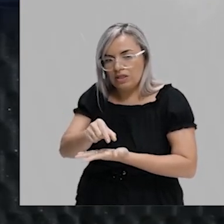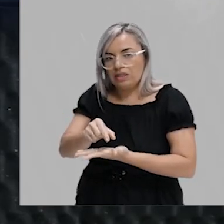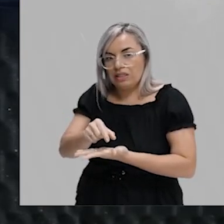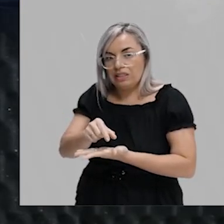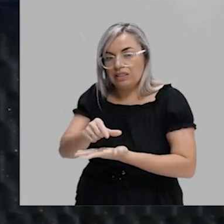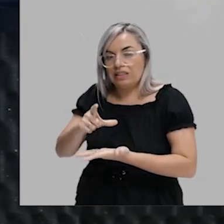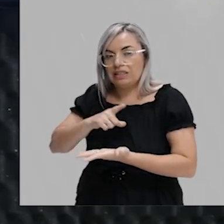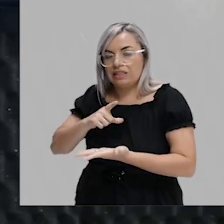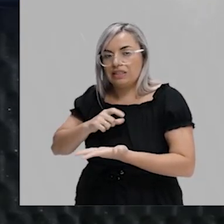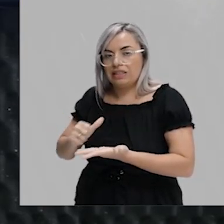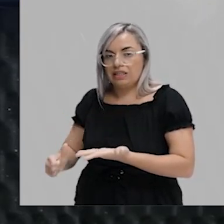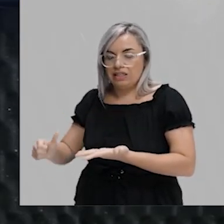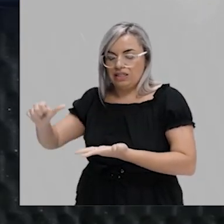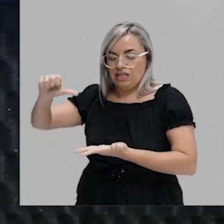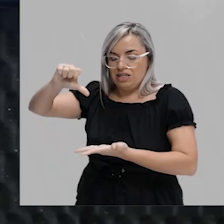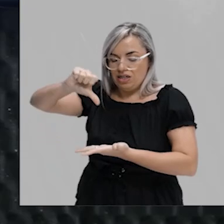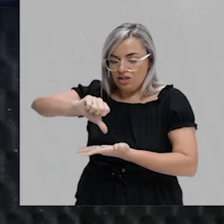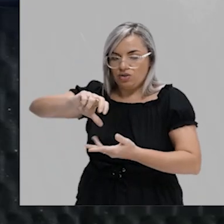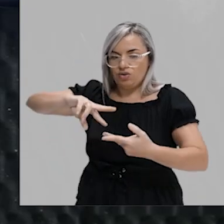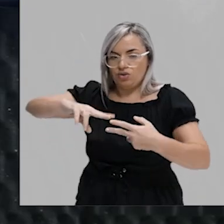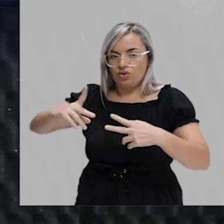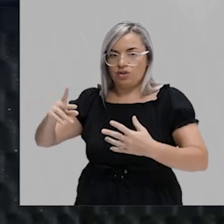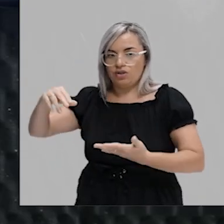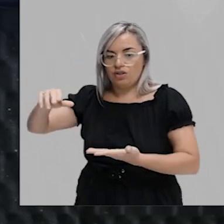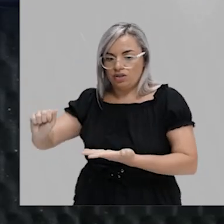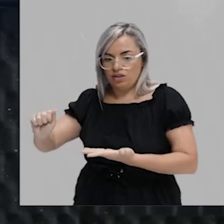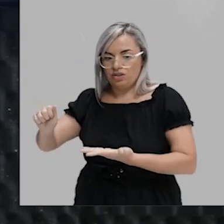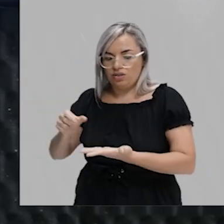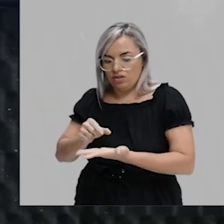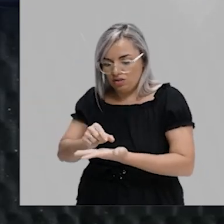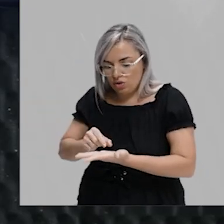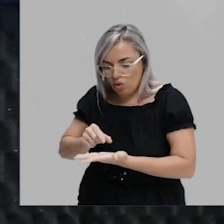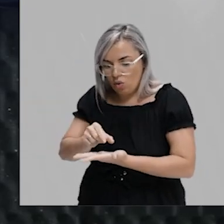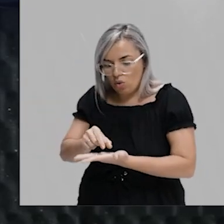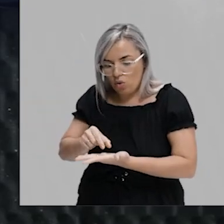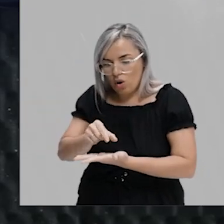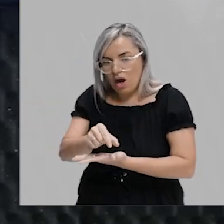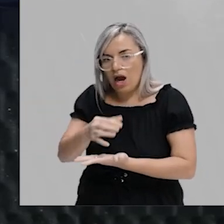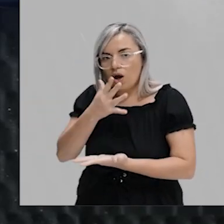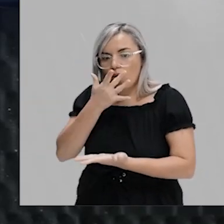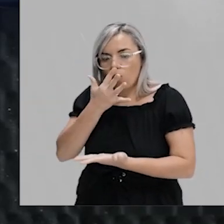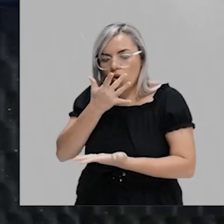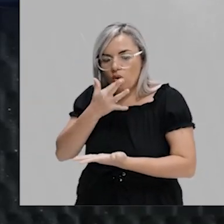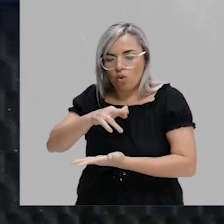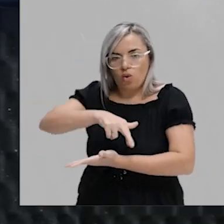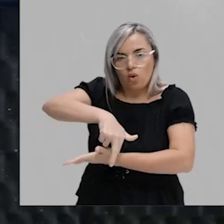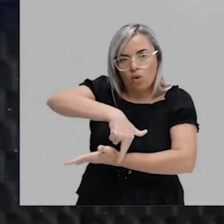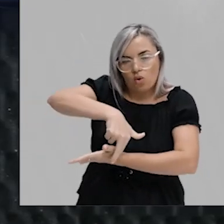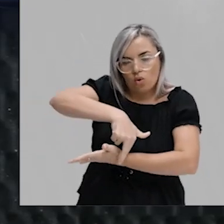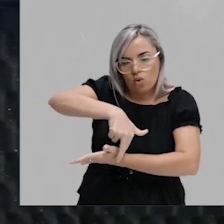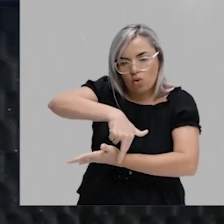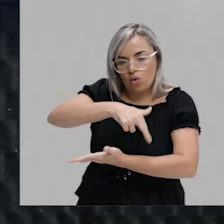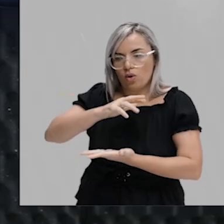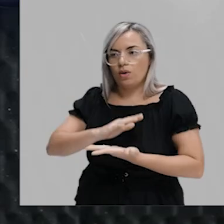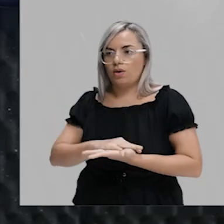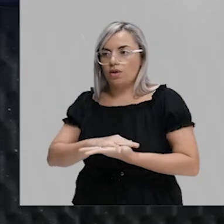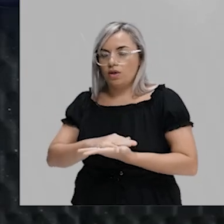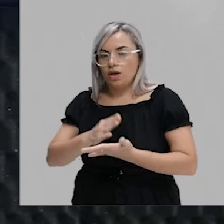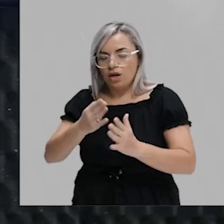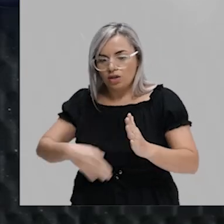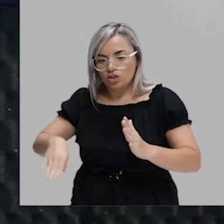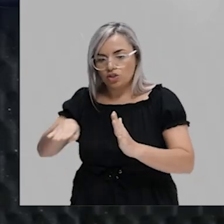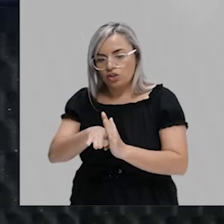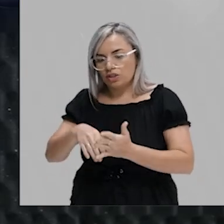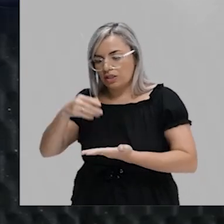Porque o DNA em si eu não consigo visualizar. Eu vou visualizar o corante. Então, quando essas manchas do corante chegar bem aqui